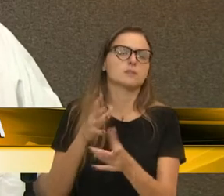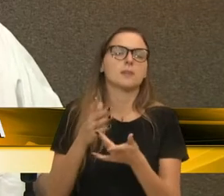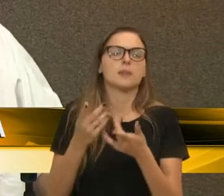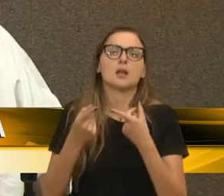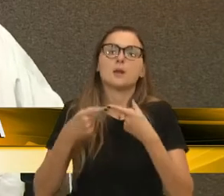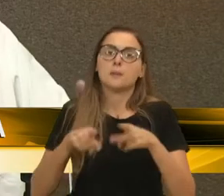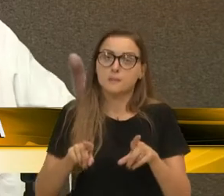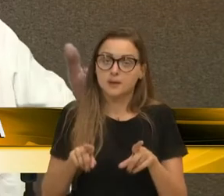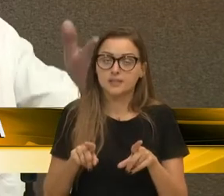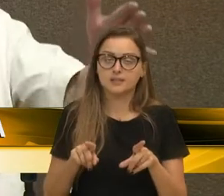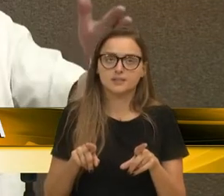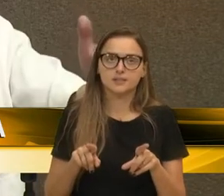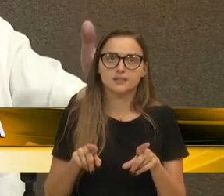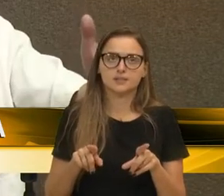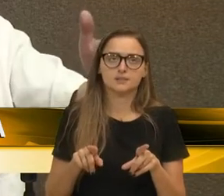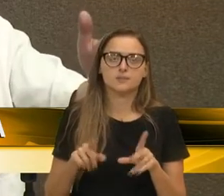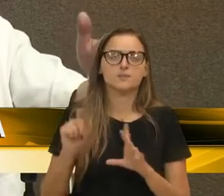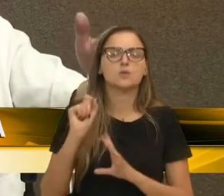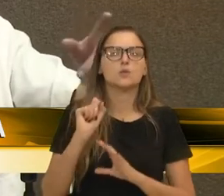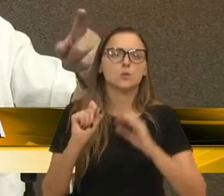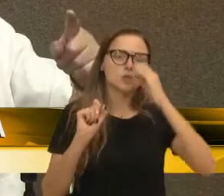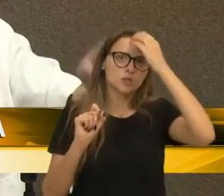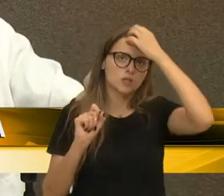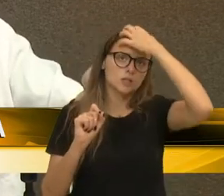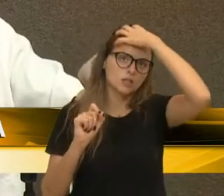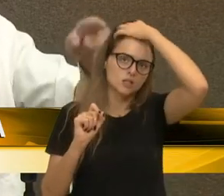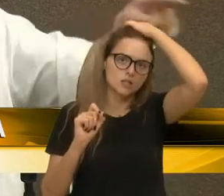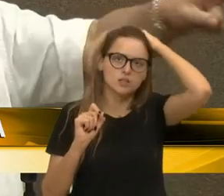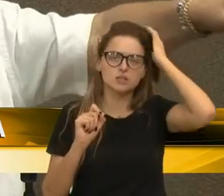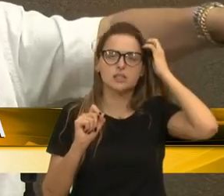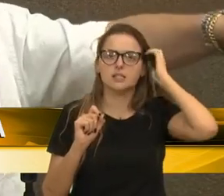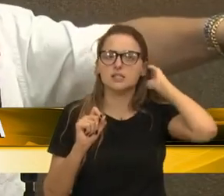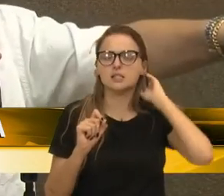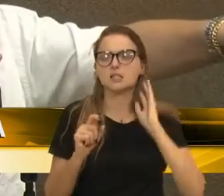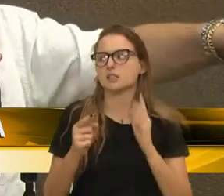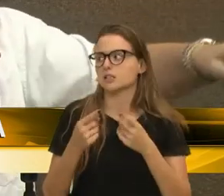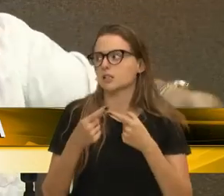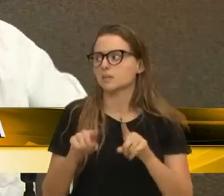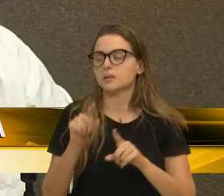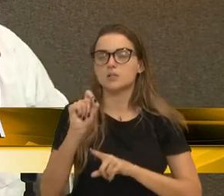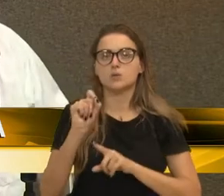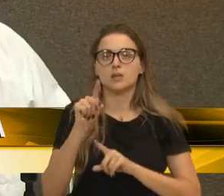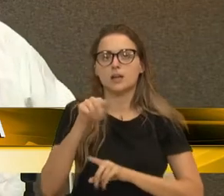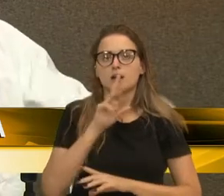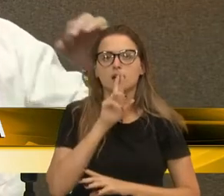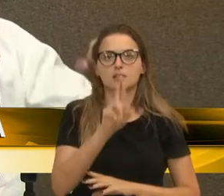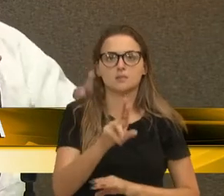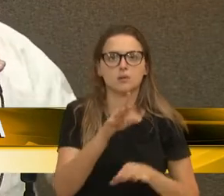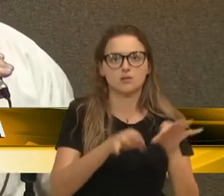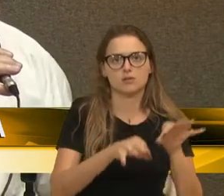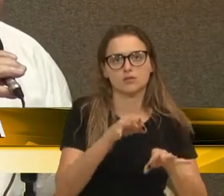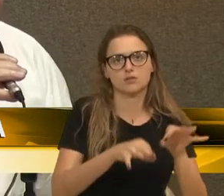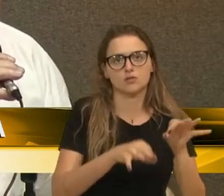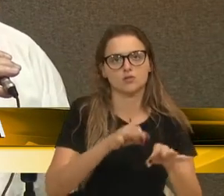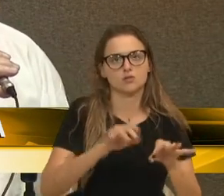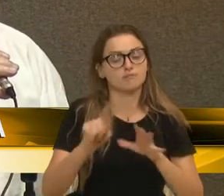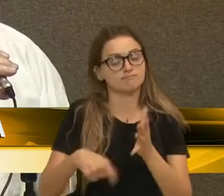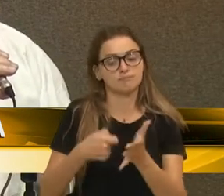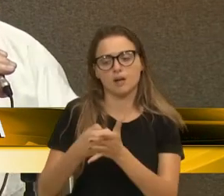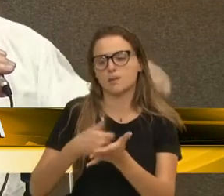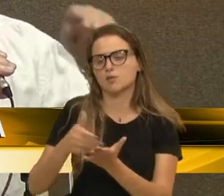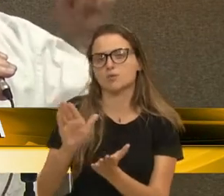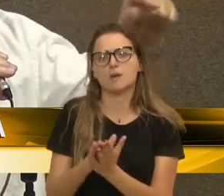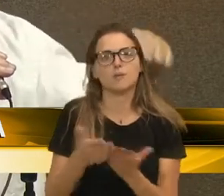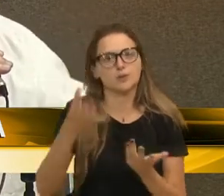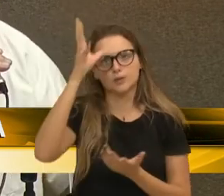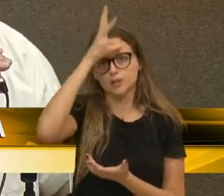Mas isso vai dar o resultado que está dando na Justiça. Uma grande indenização que o município vai